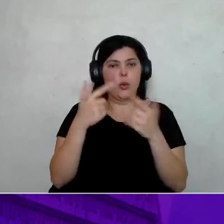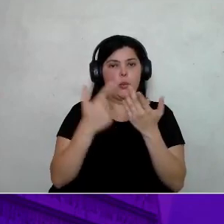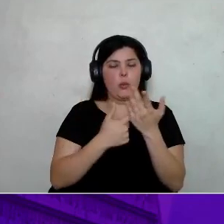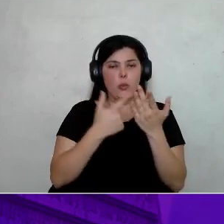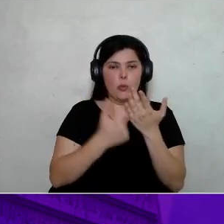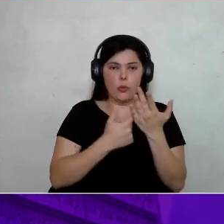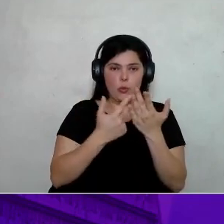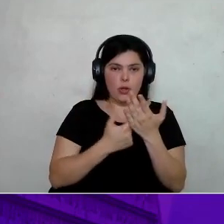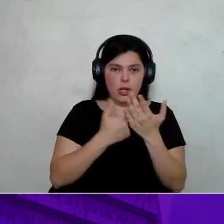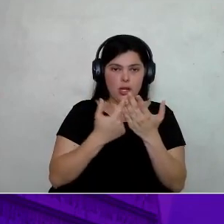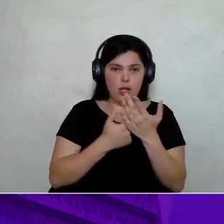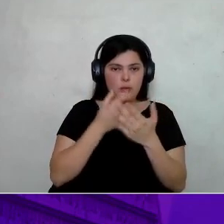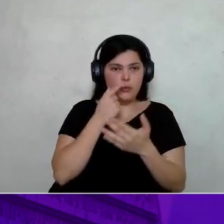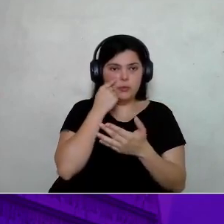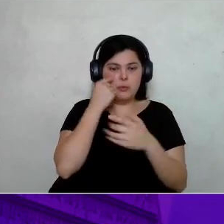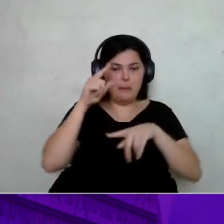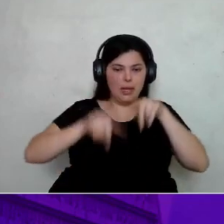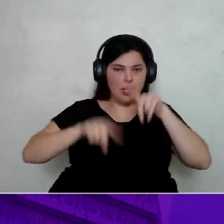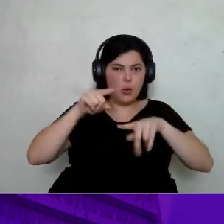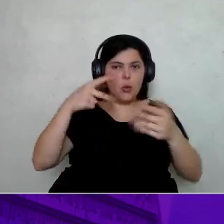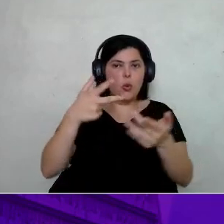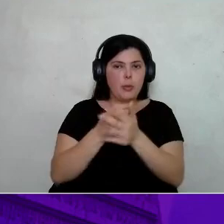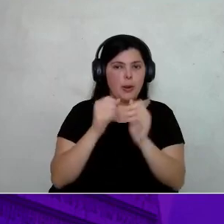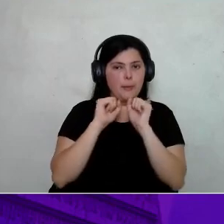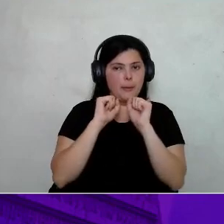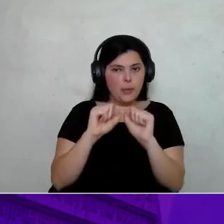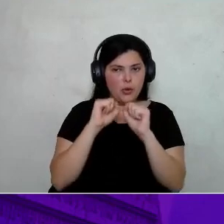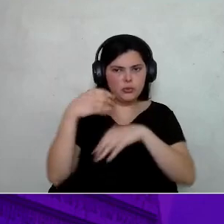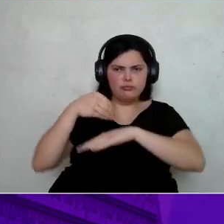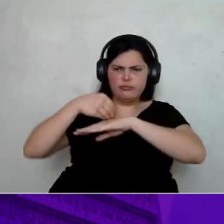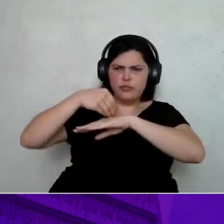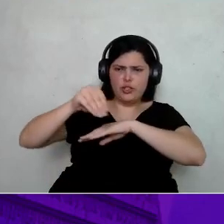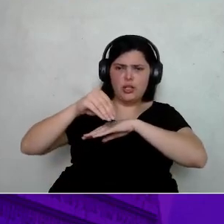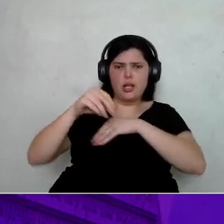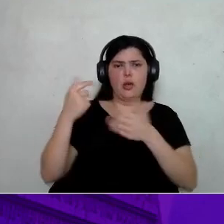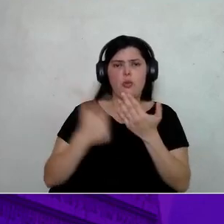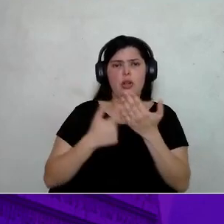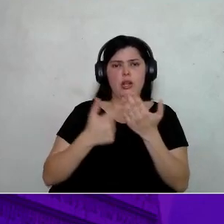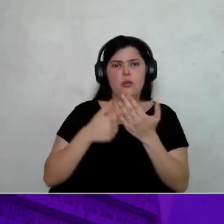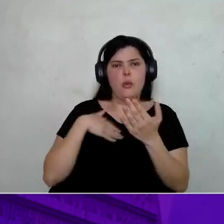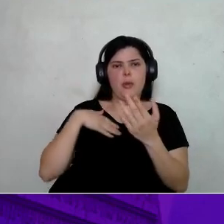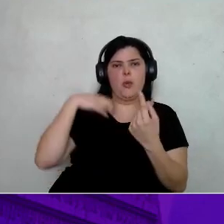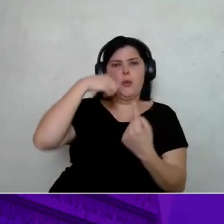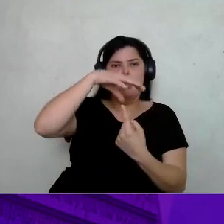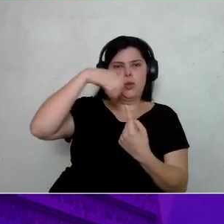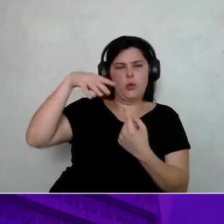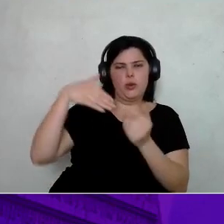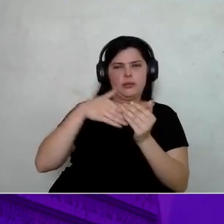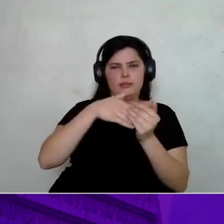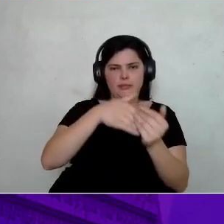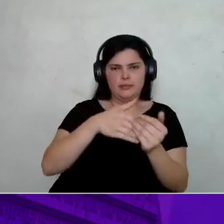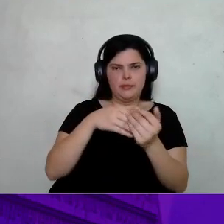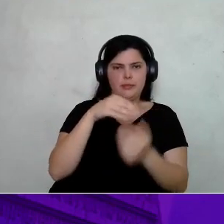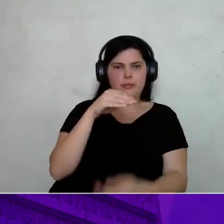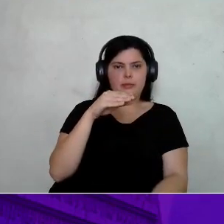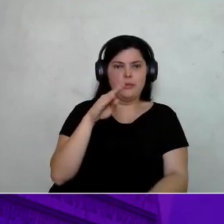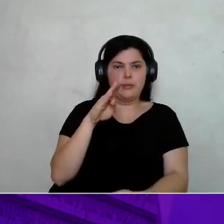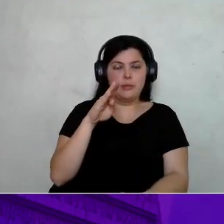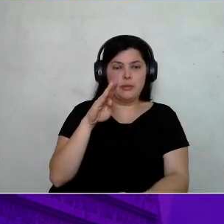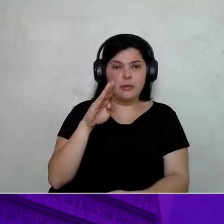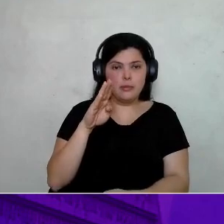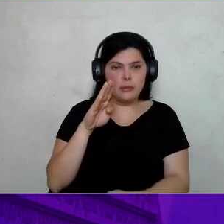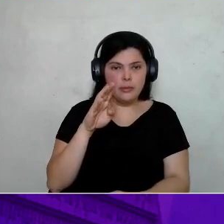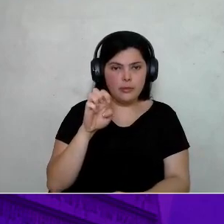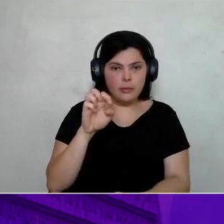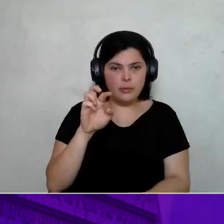quem quiser comprar esse livro, recomendo. É um livro até do meu mentor, né, do Barra. Ele fala